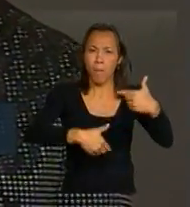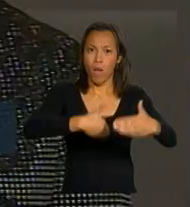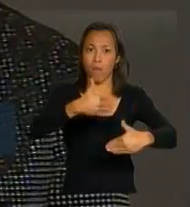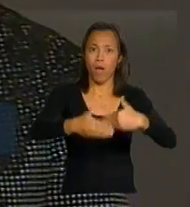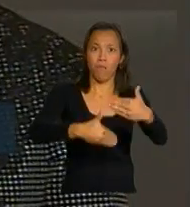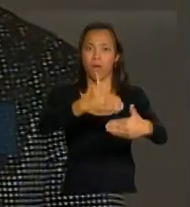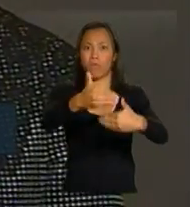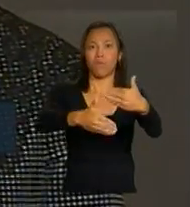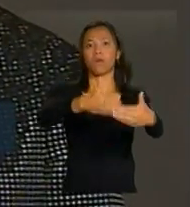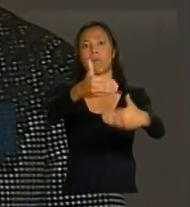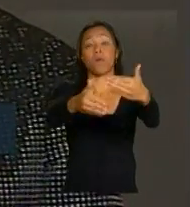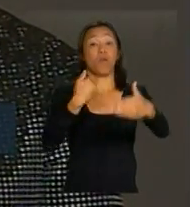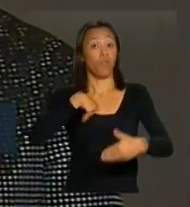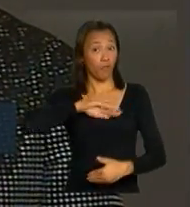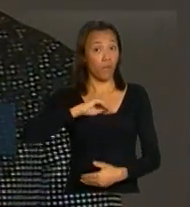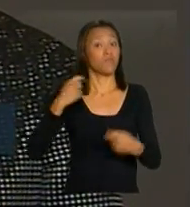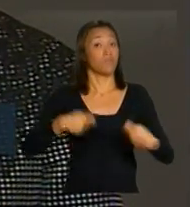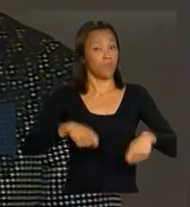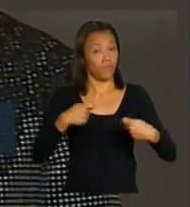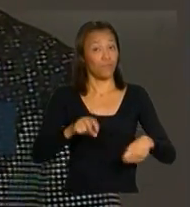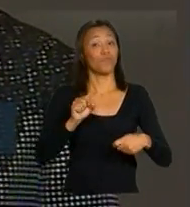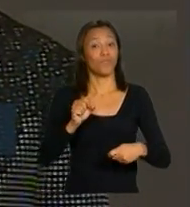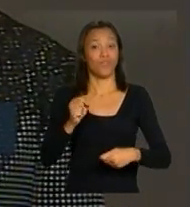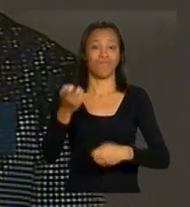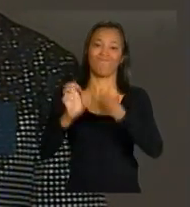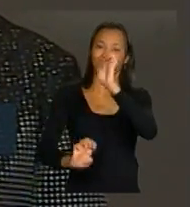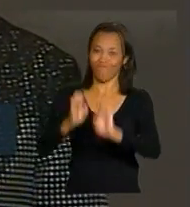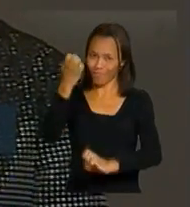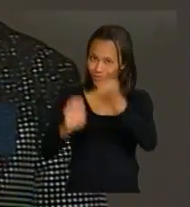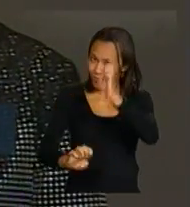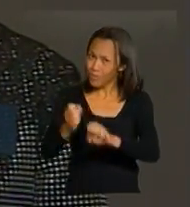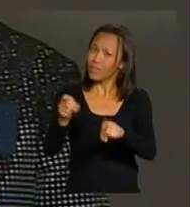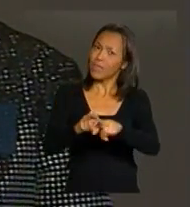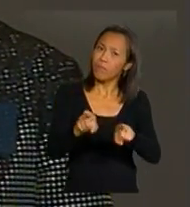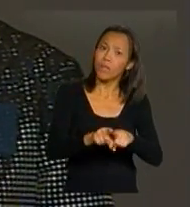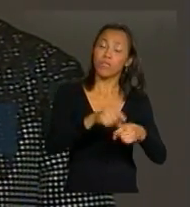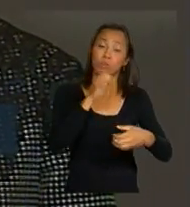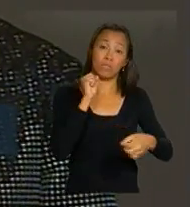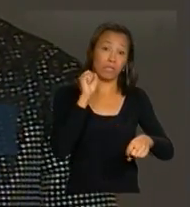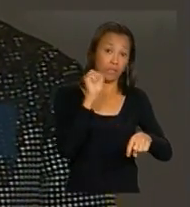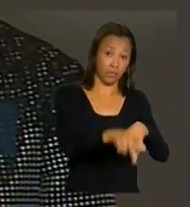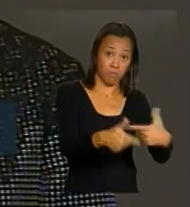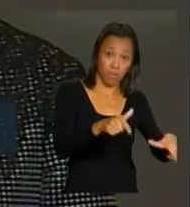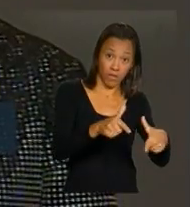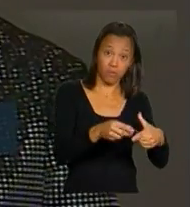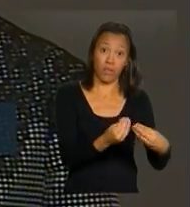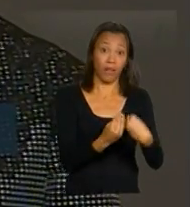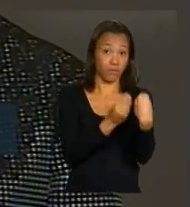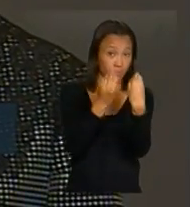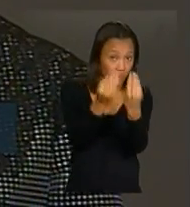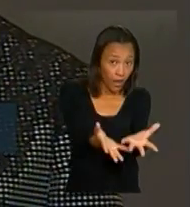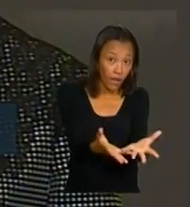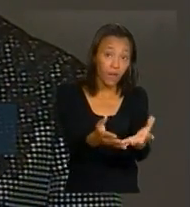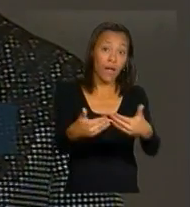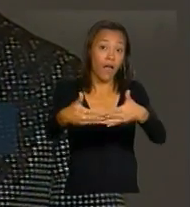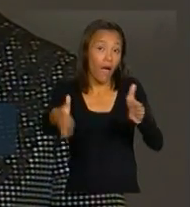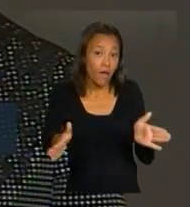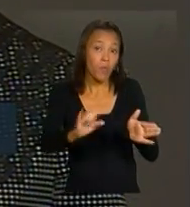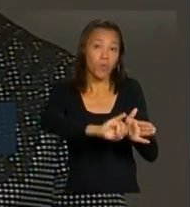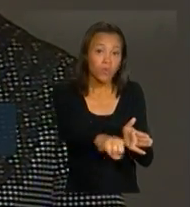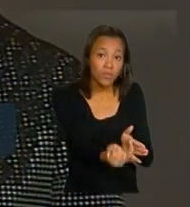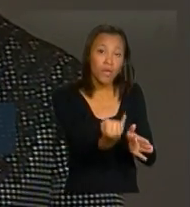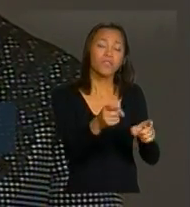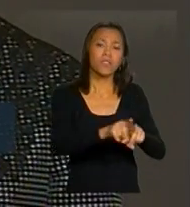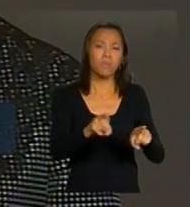nós precisamos da nossa indústria, tanto dos empregos de qualidade que ela gera, como da capacidade